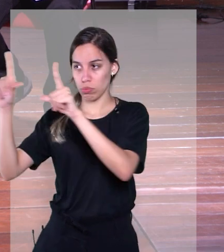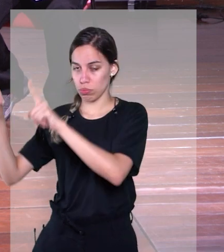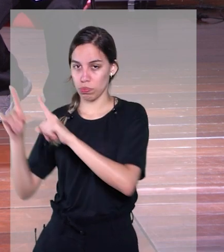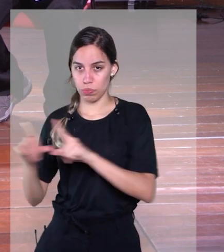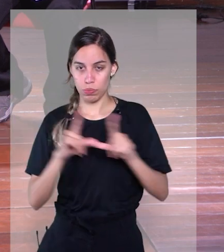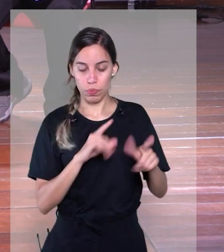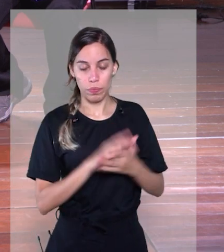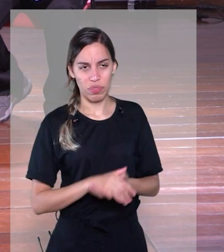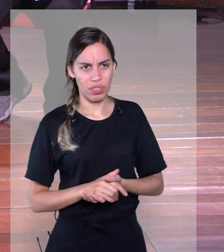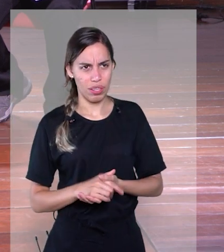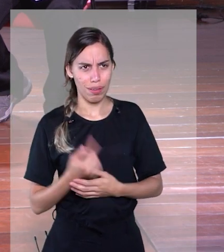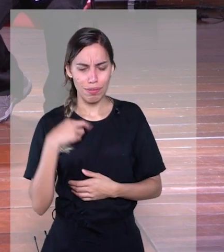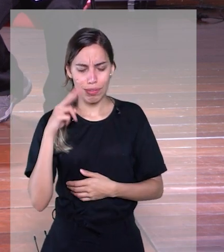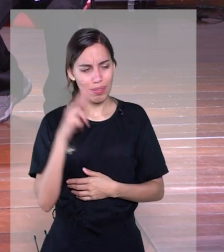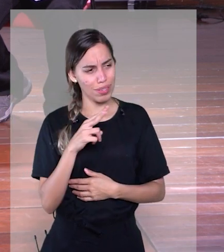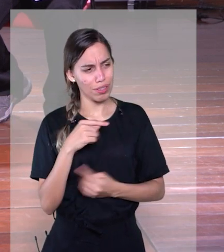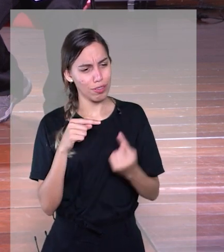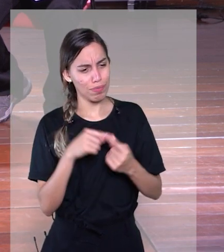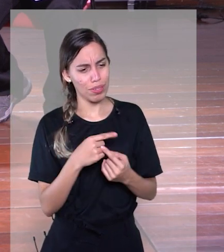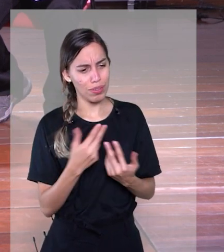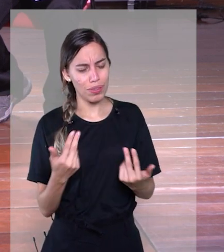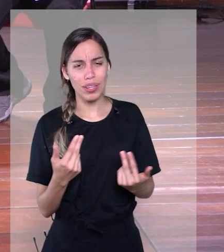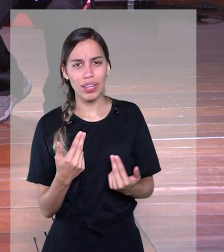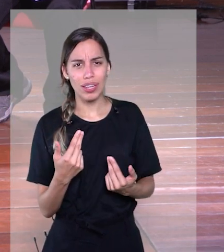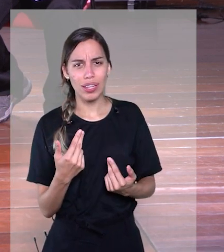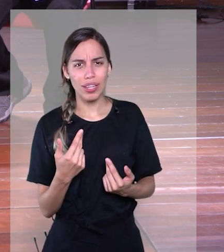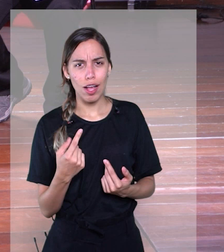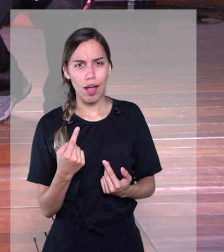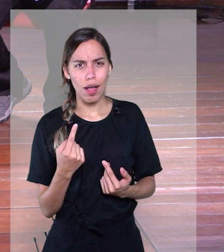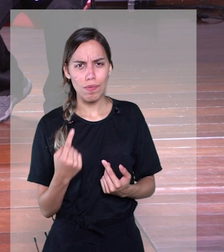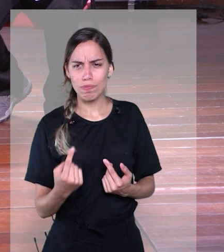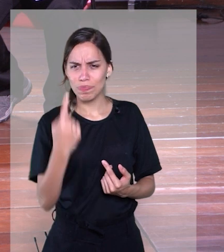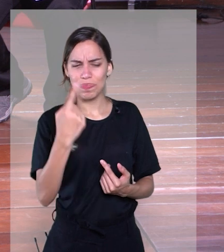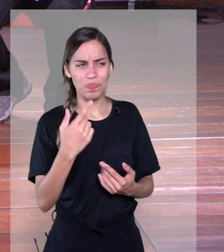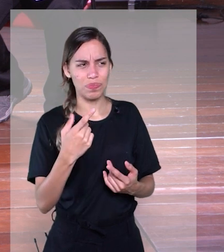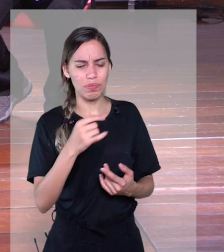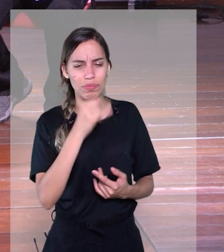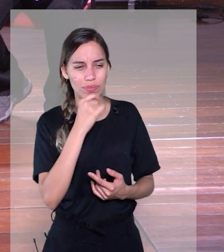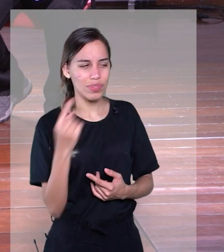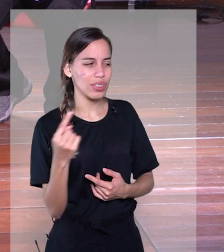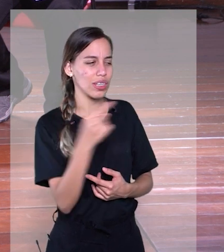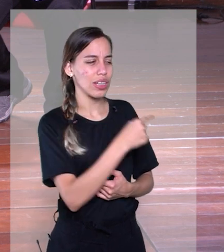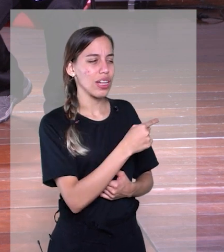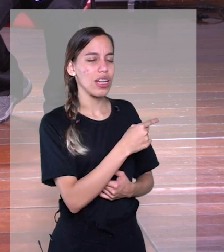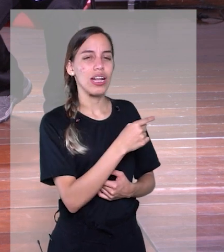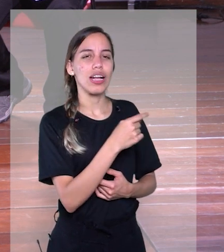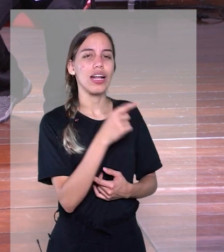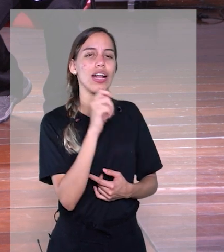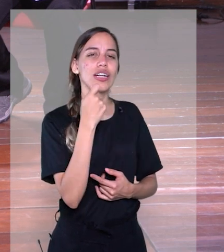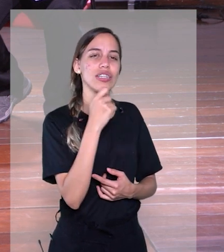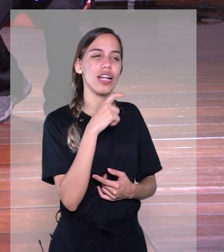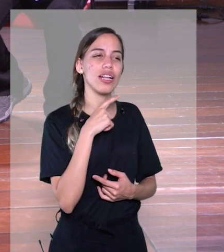coisa, acho que é única, porque, por exemplo, em Buenos Aires tem um lugar perto da Embaixada do Brasil e perto de onde passei a